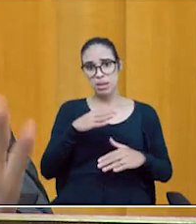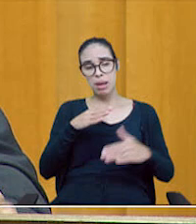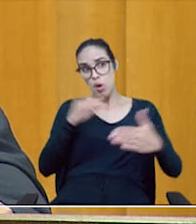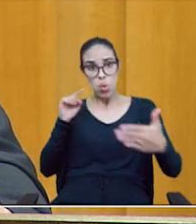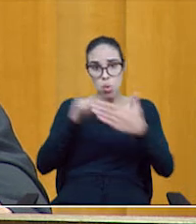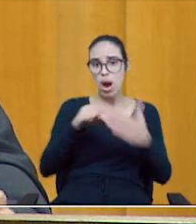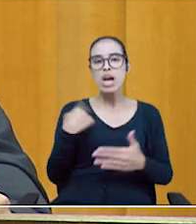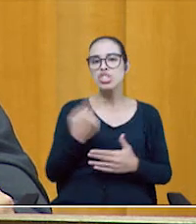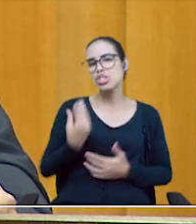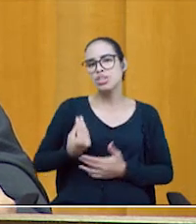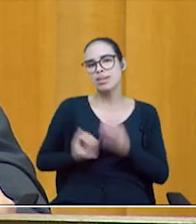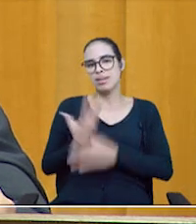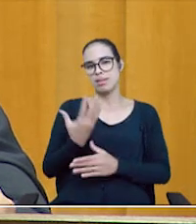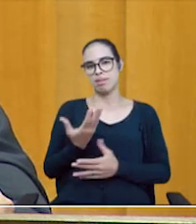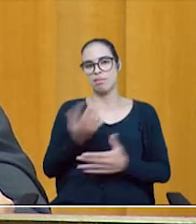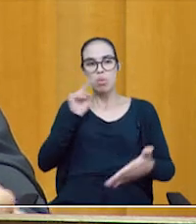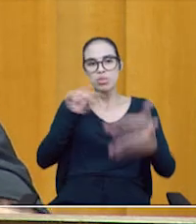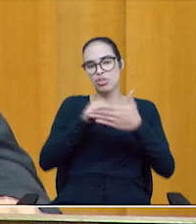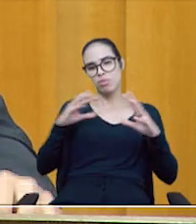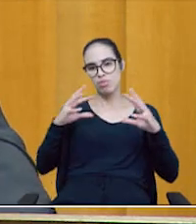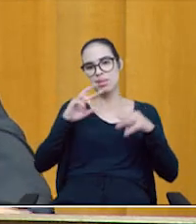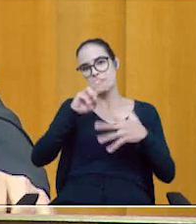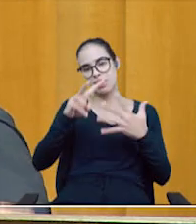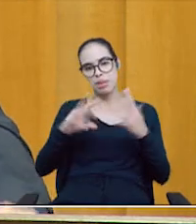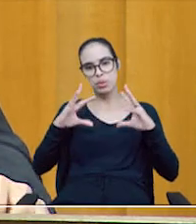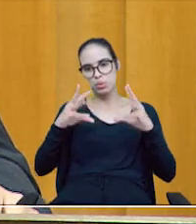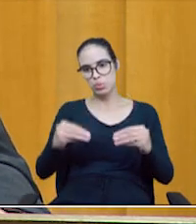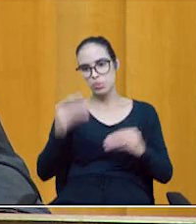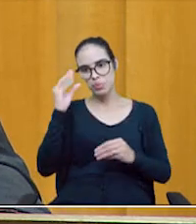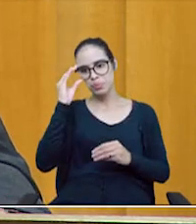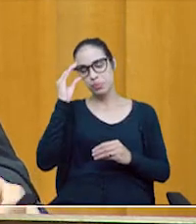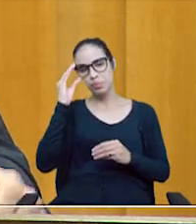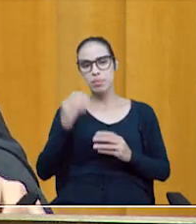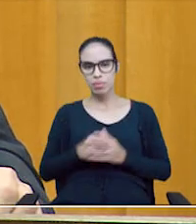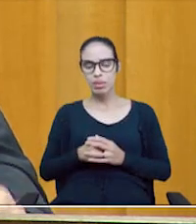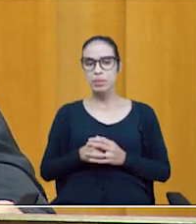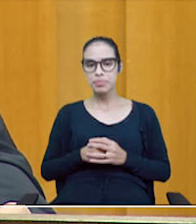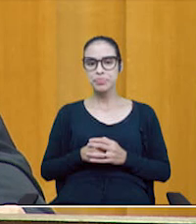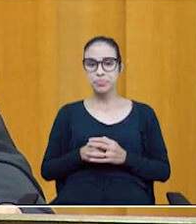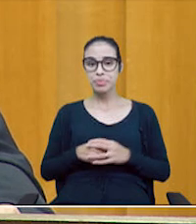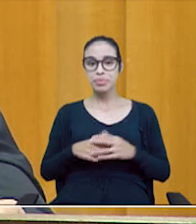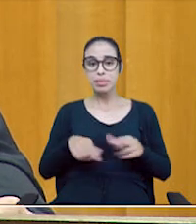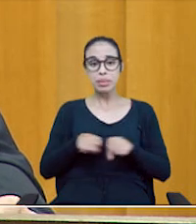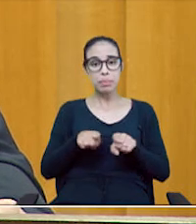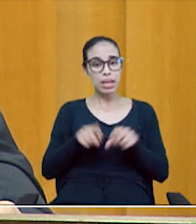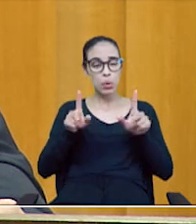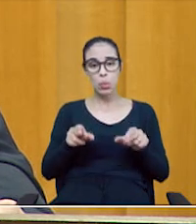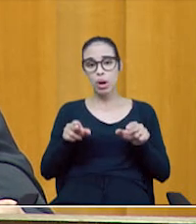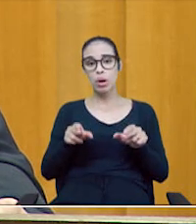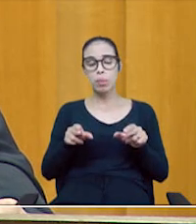para tudo. O problema não é a existência de metas, o problema é como são exigidas e o volume delas. A mesma coisa em relação a, por exemplo,